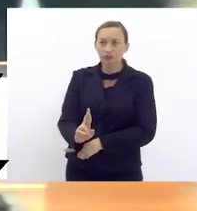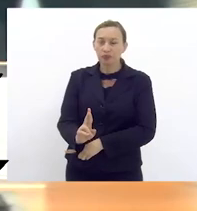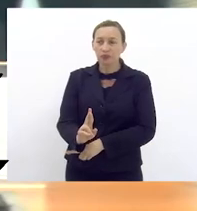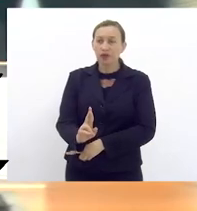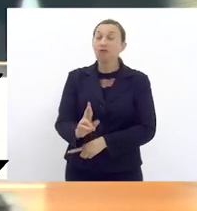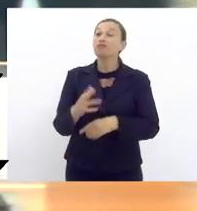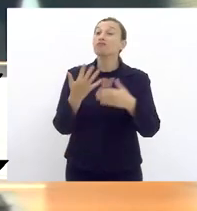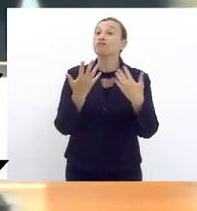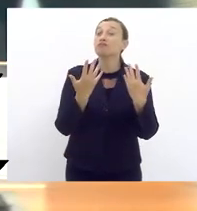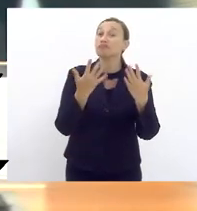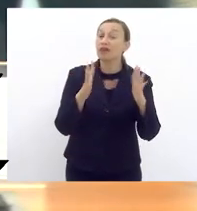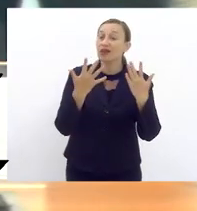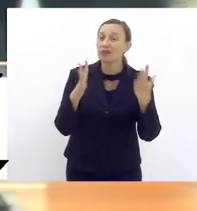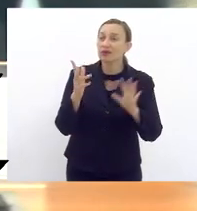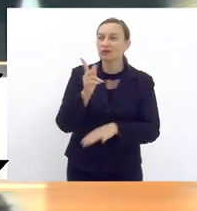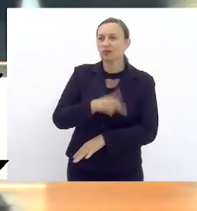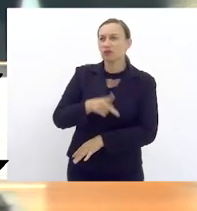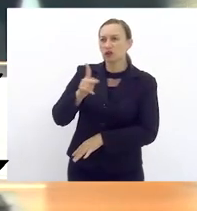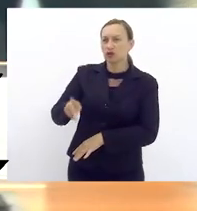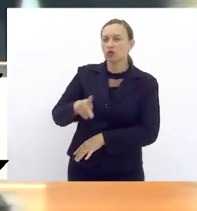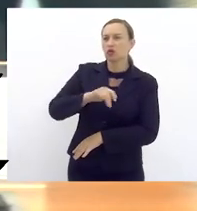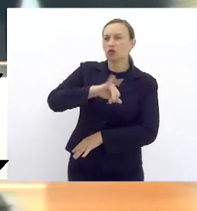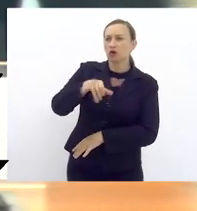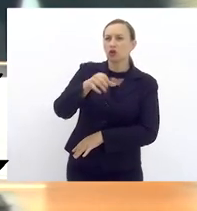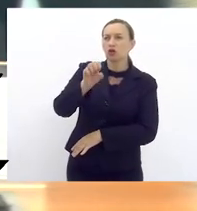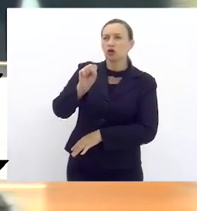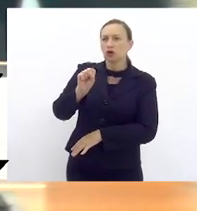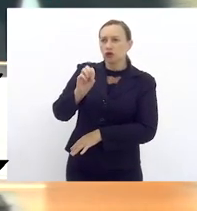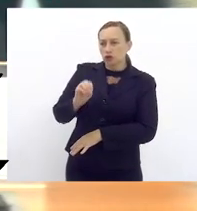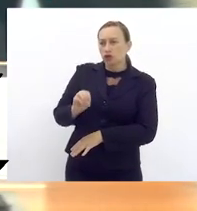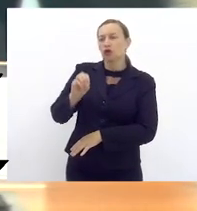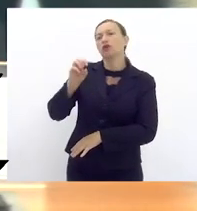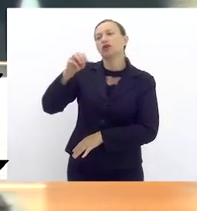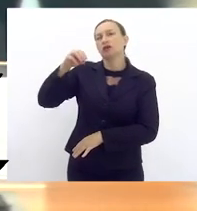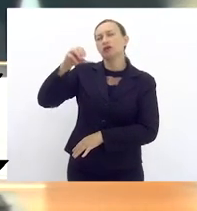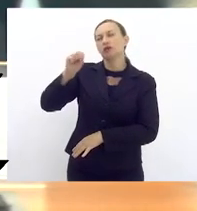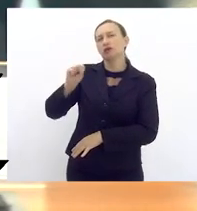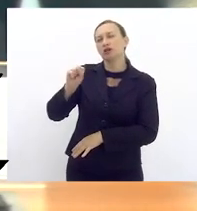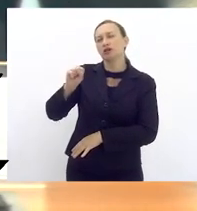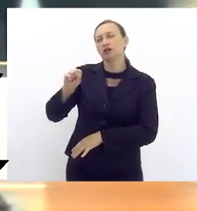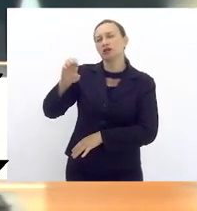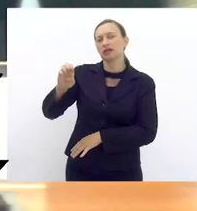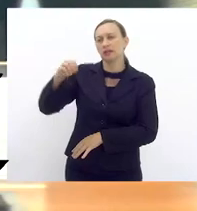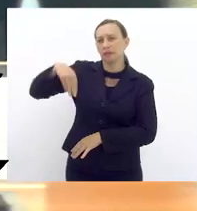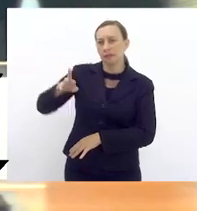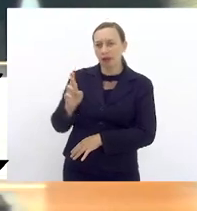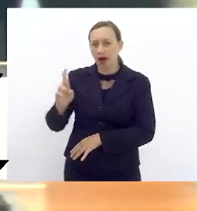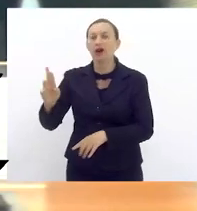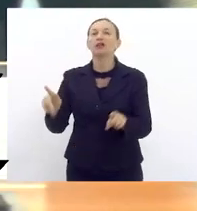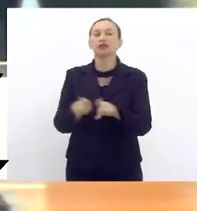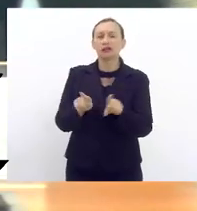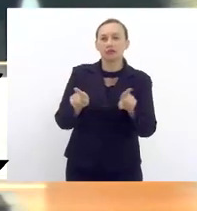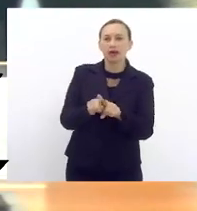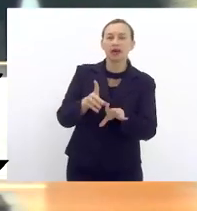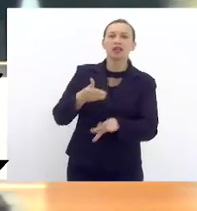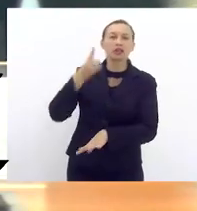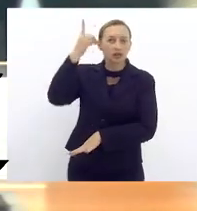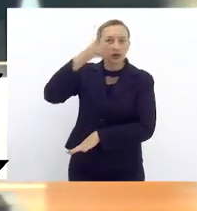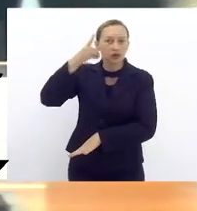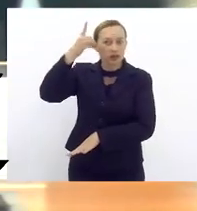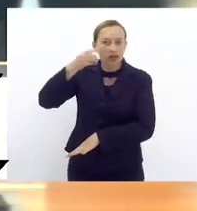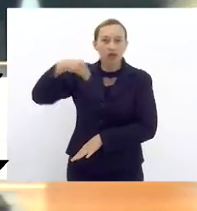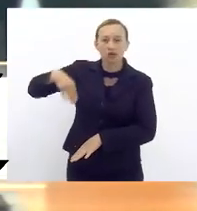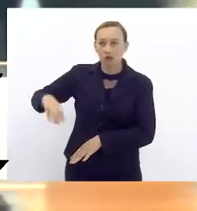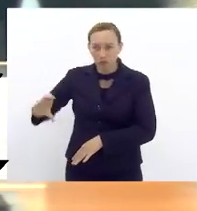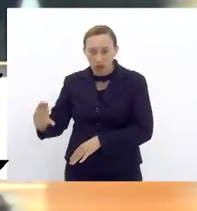Parabéns professor Josemar Carlos Mig meu companheiro decano grande experiente